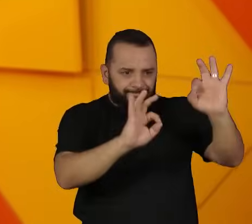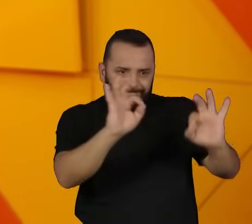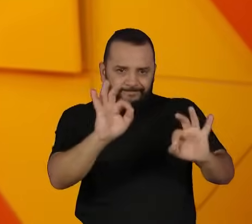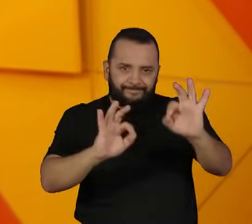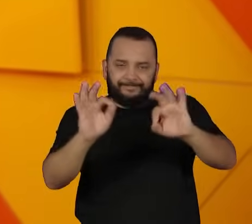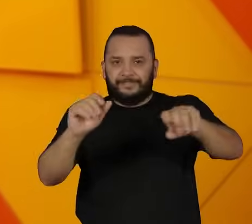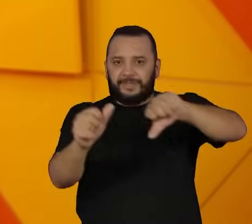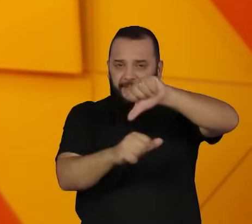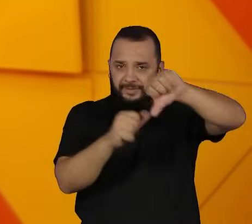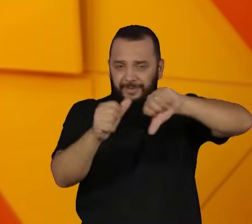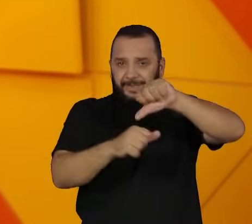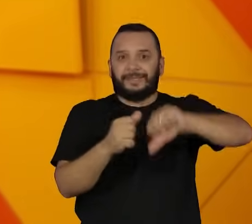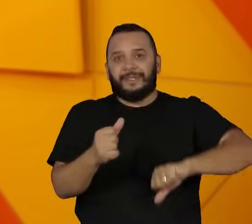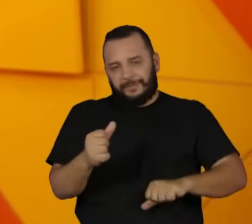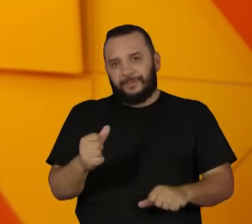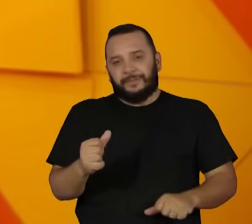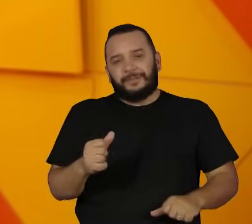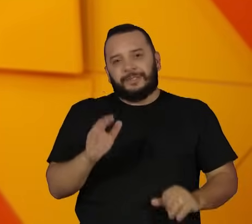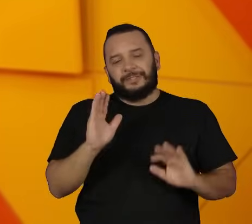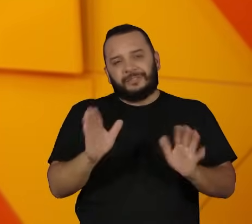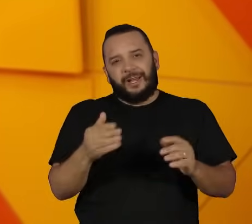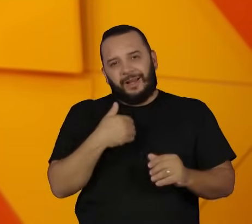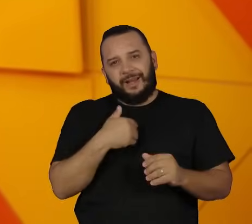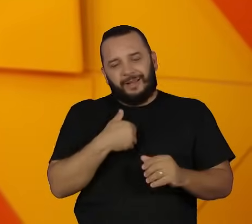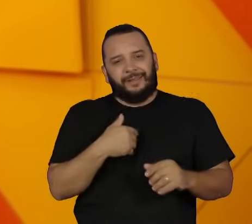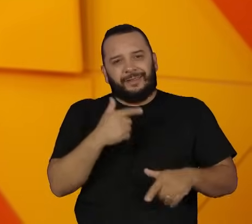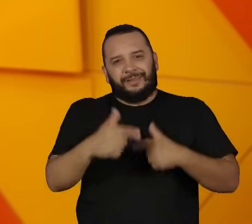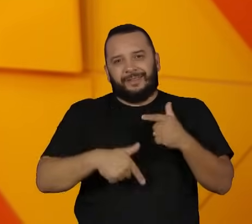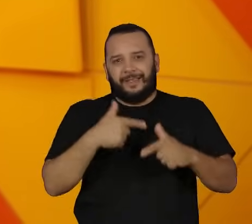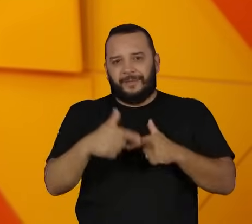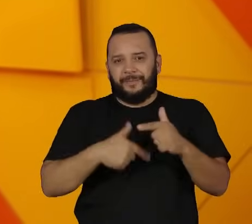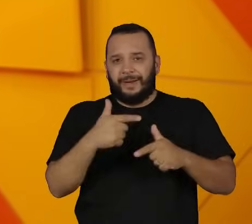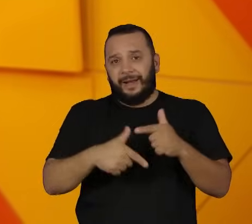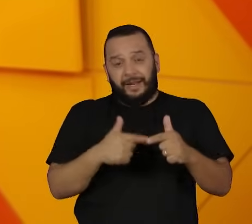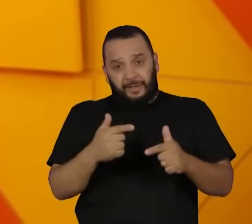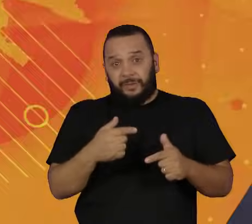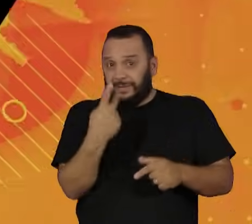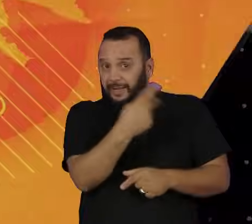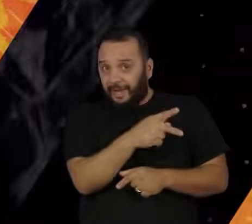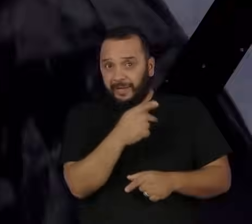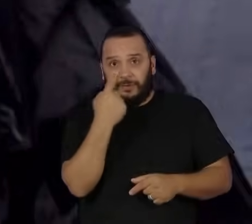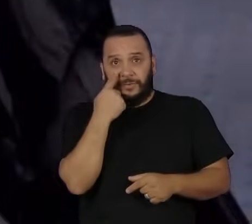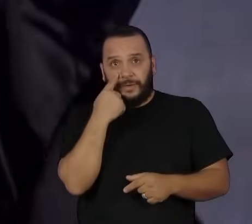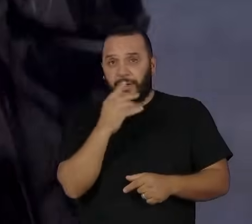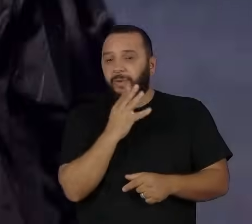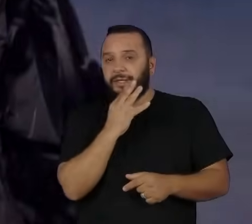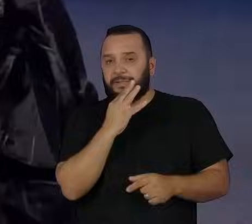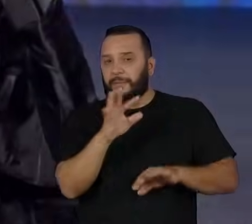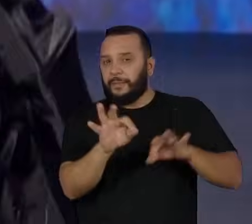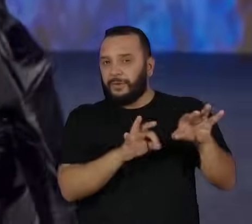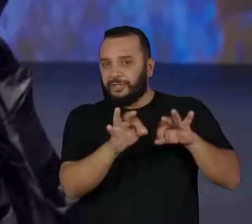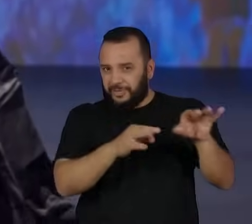que a trama afetiva trabalha. E a gente foi conhecer um pouco desse projeto.